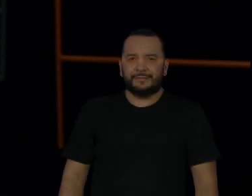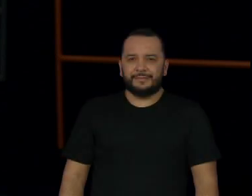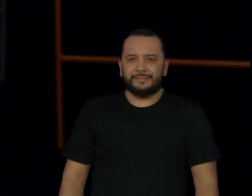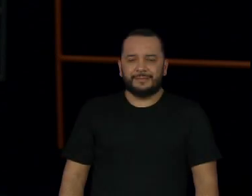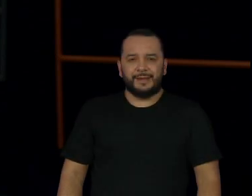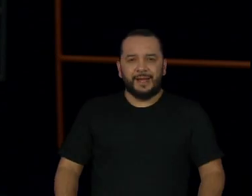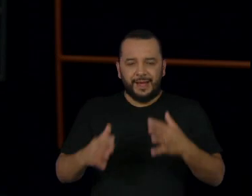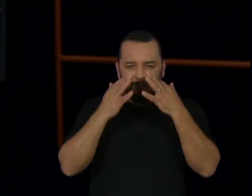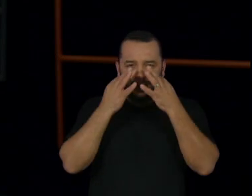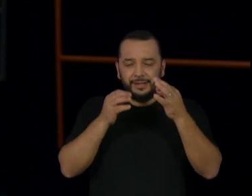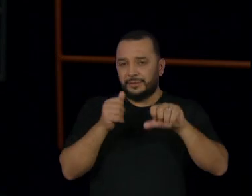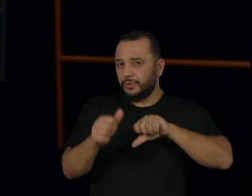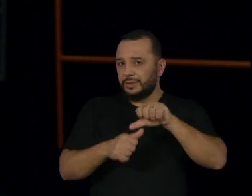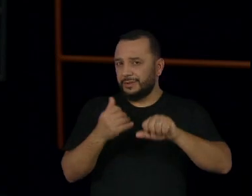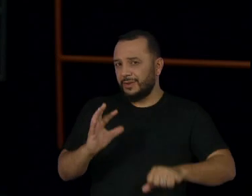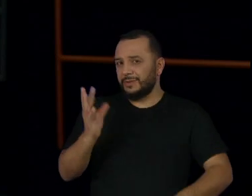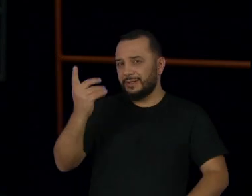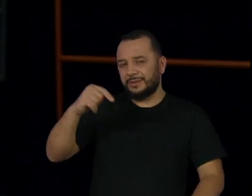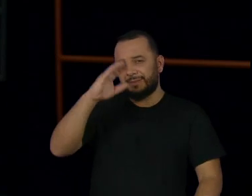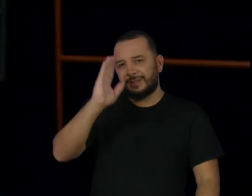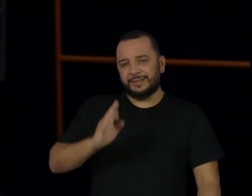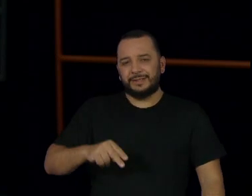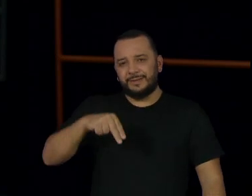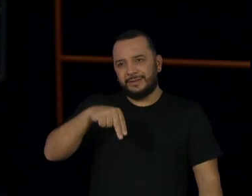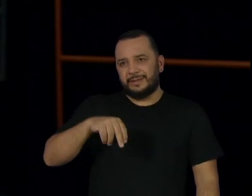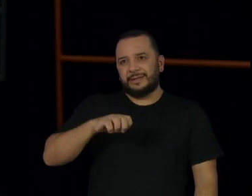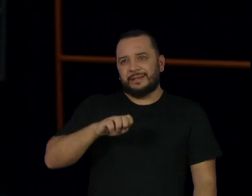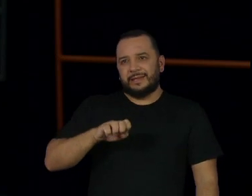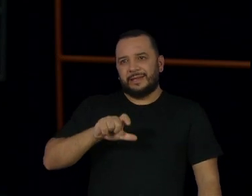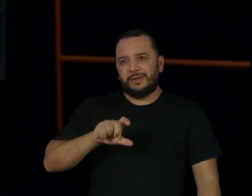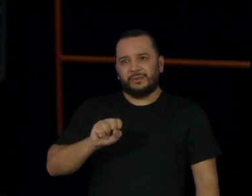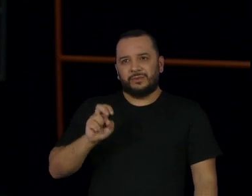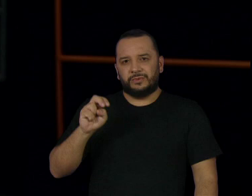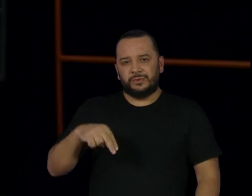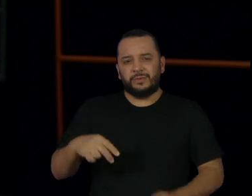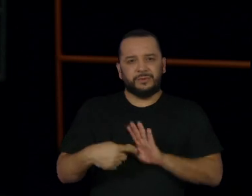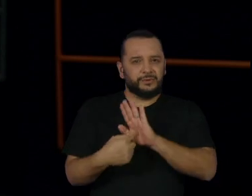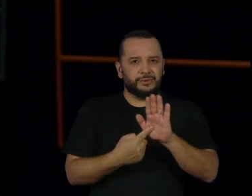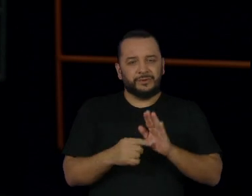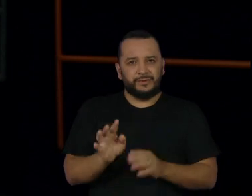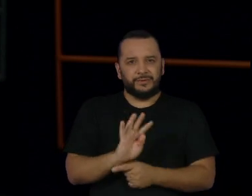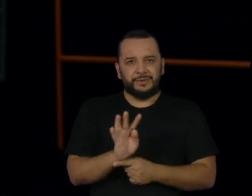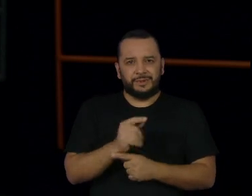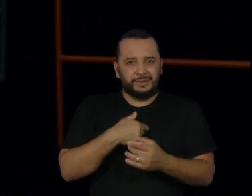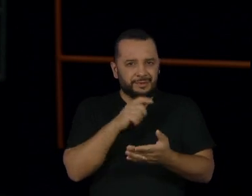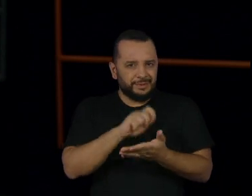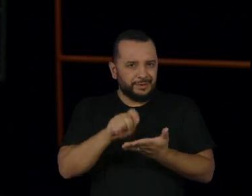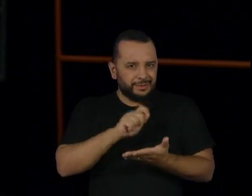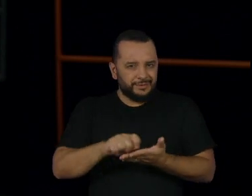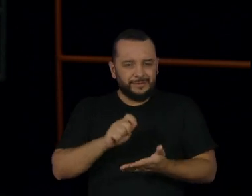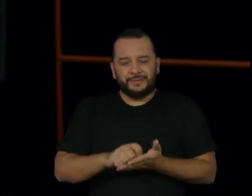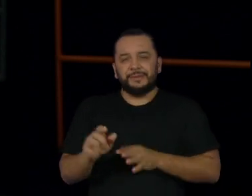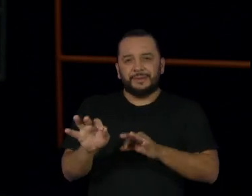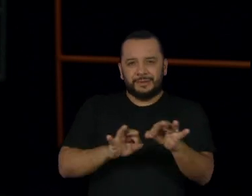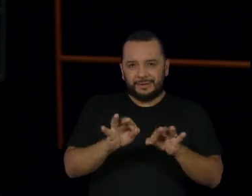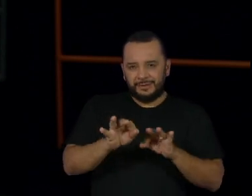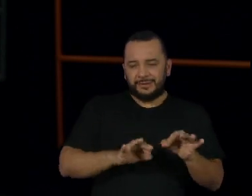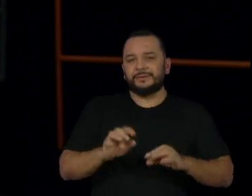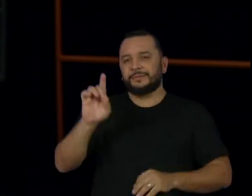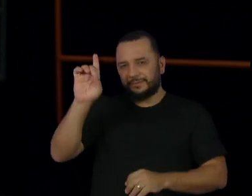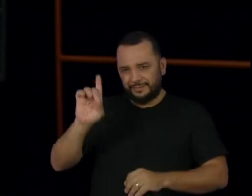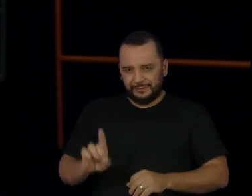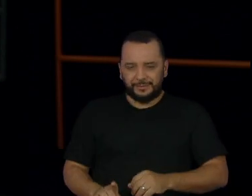Atento às mudanças que aconteciam no Brasil, Nelson procurou retratá-las nos seus filmes. Escrevia, produzia,